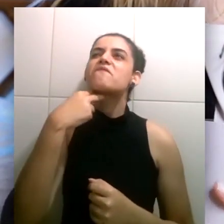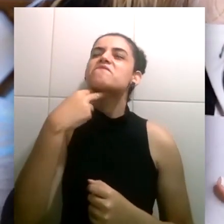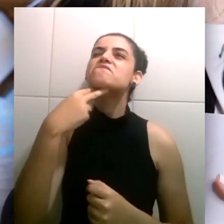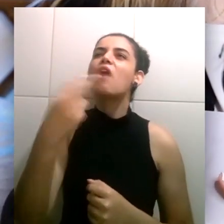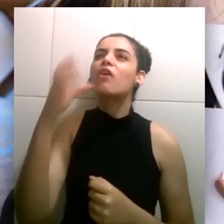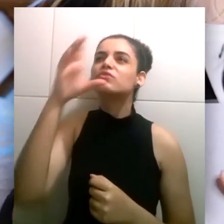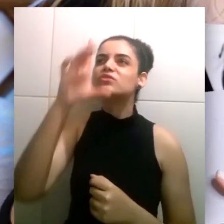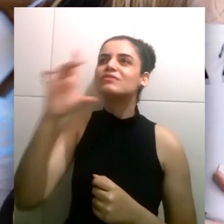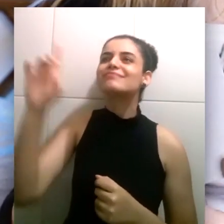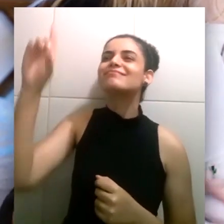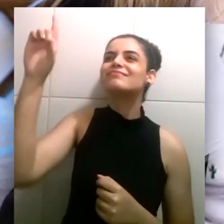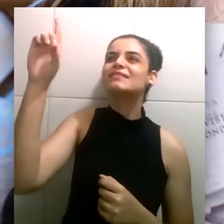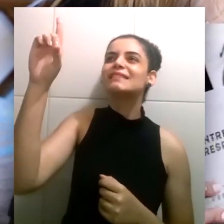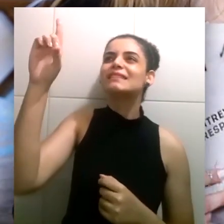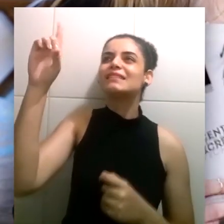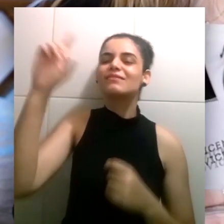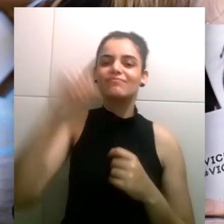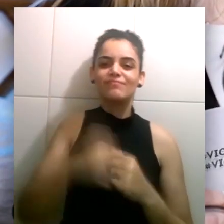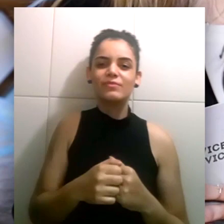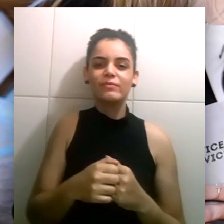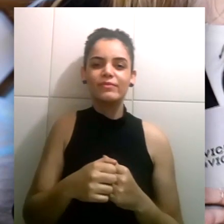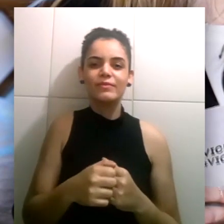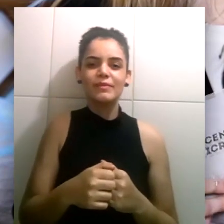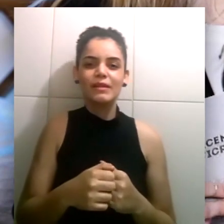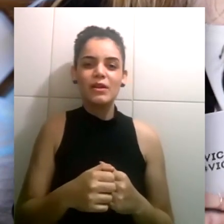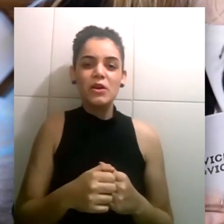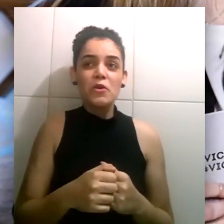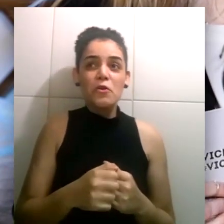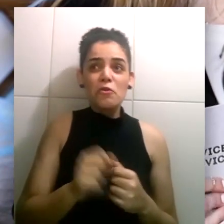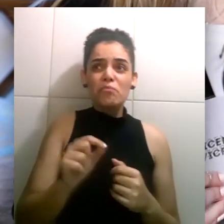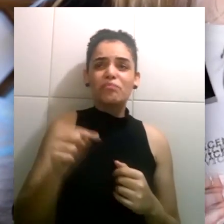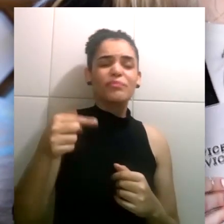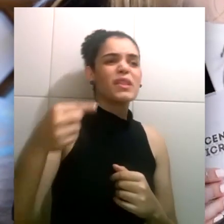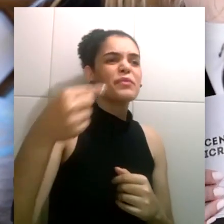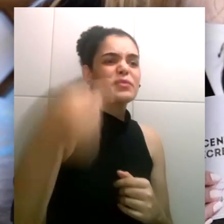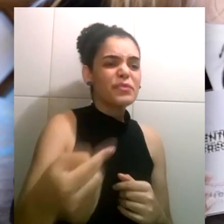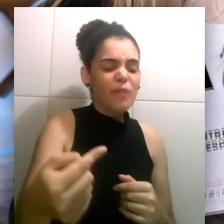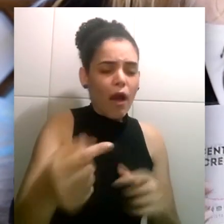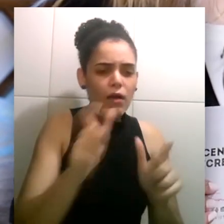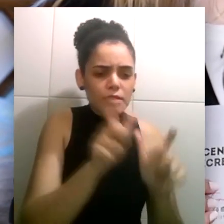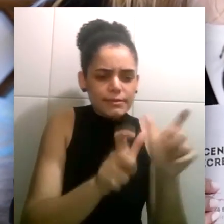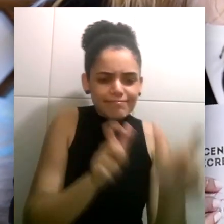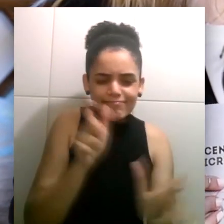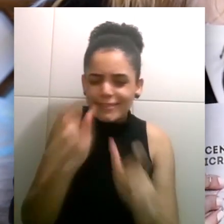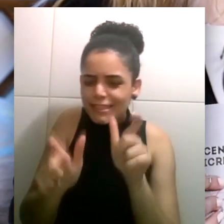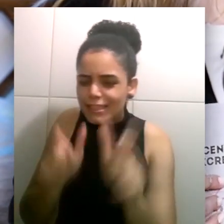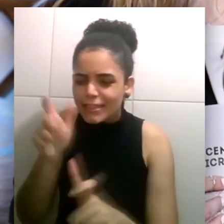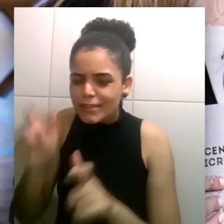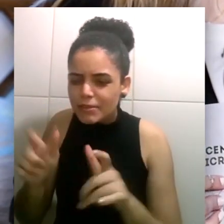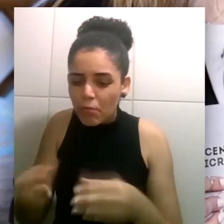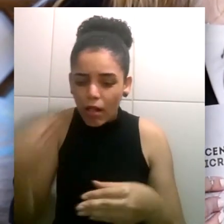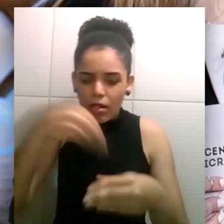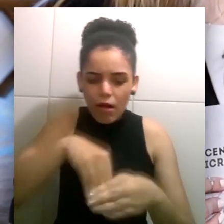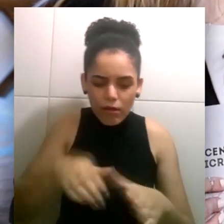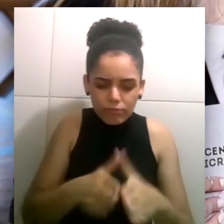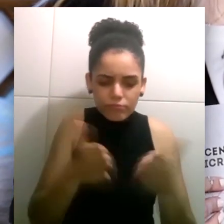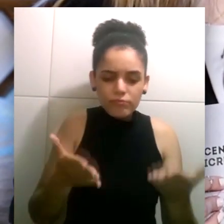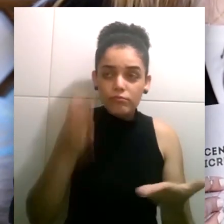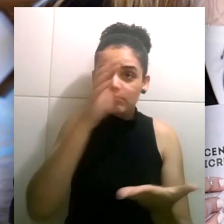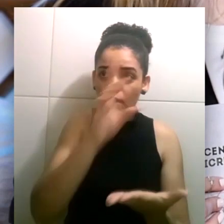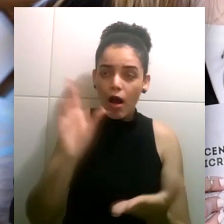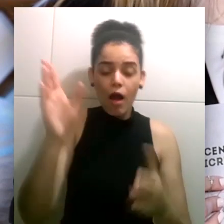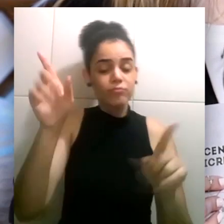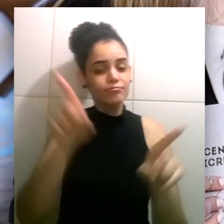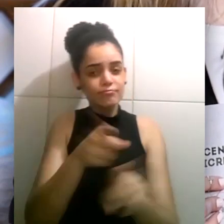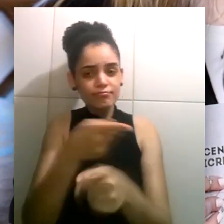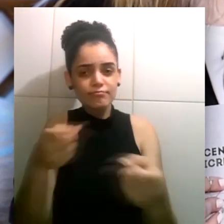a voz de Deus fora das palavras que já estavam na música. Entendi. Na verdade, alguns anos antes, a Vineyard